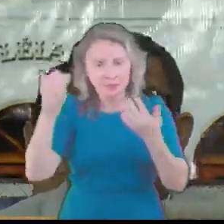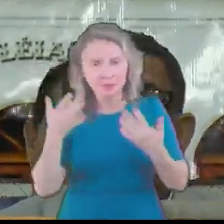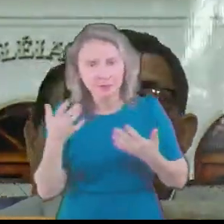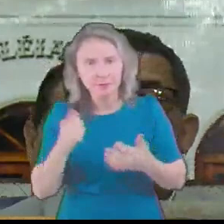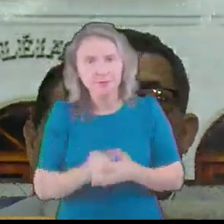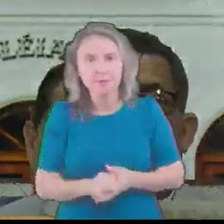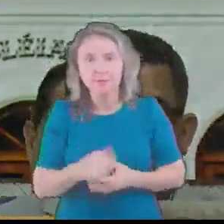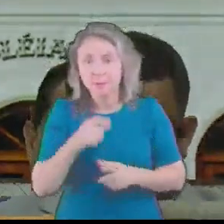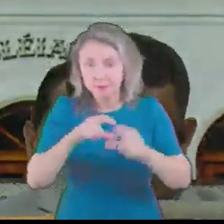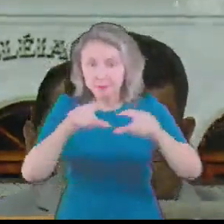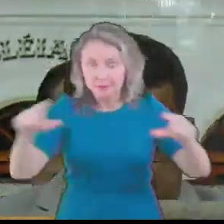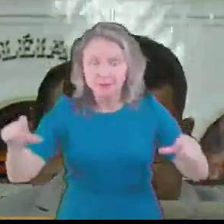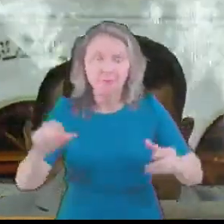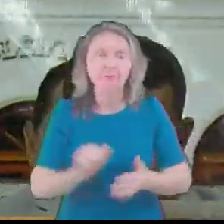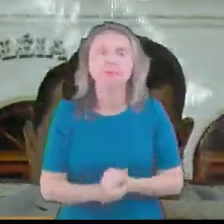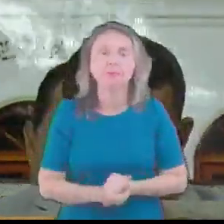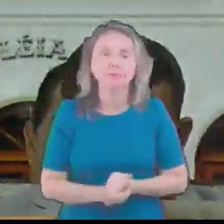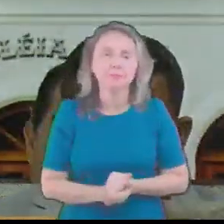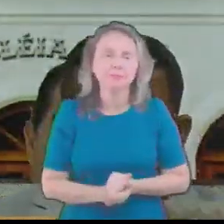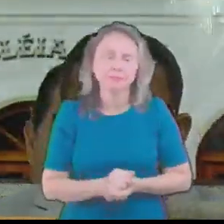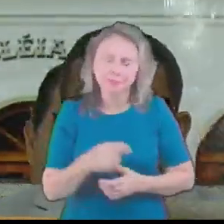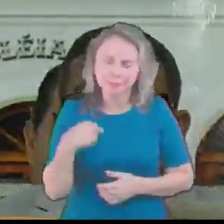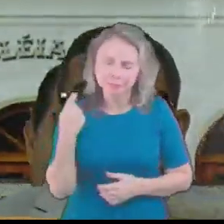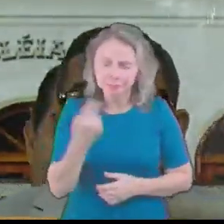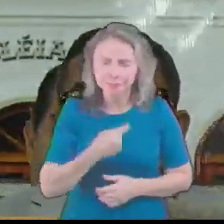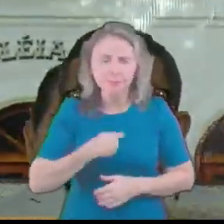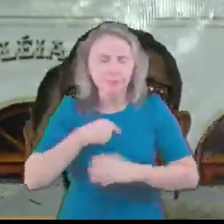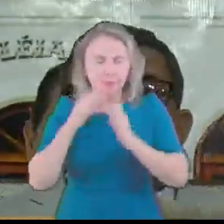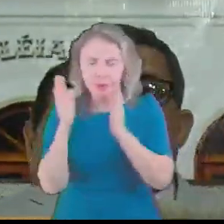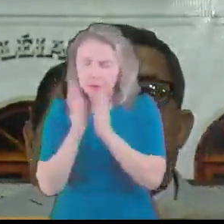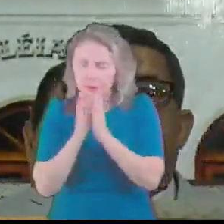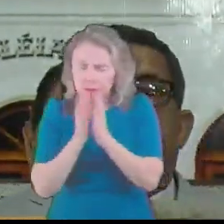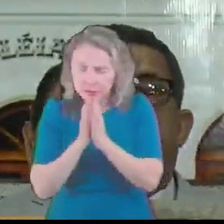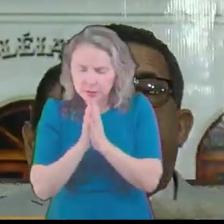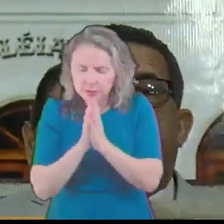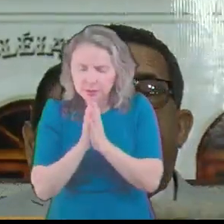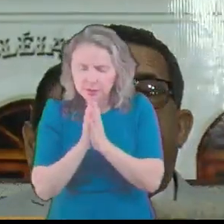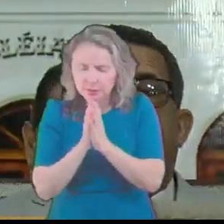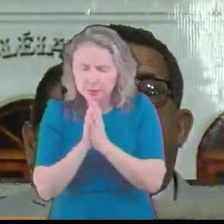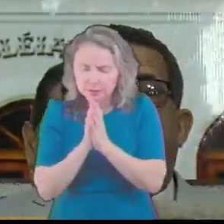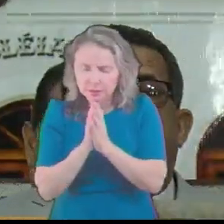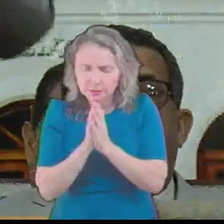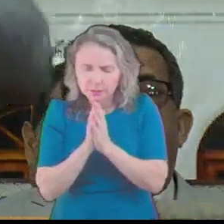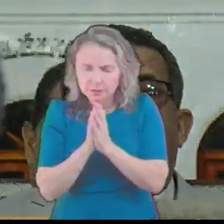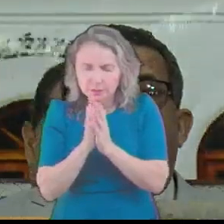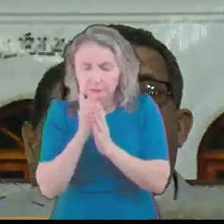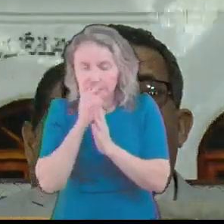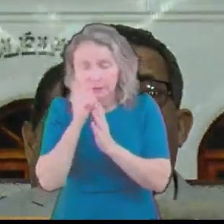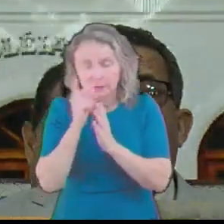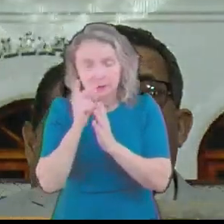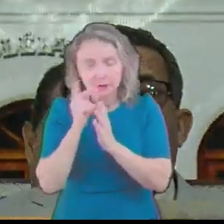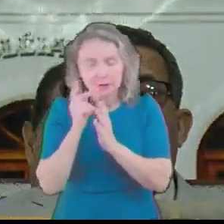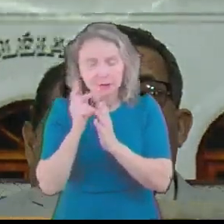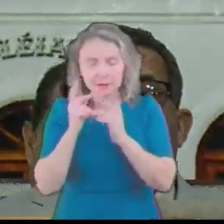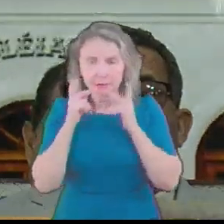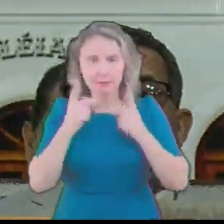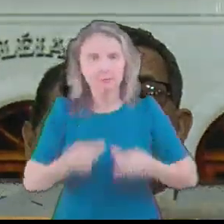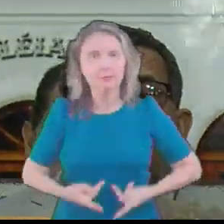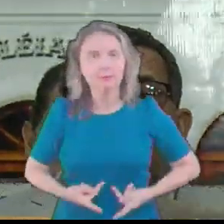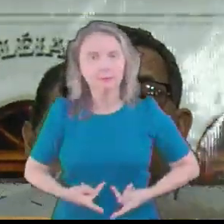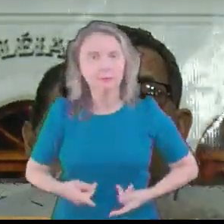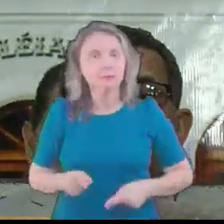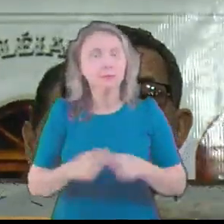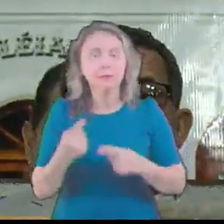escreve: quando nós oramos, agimos como seres humanos, mas quando